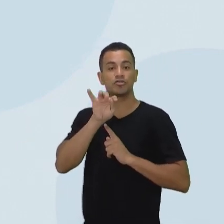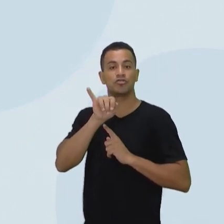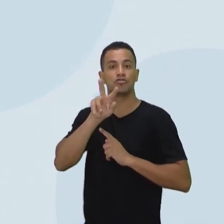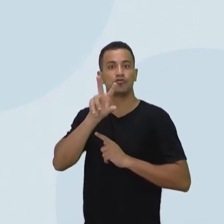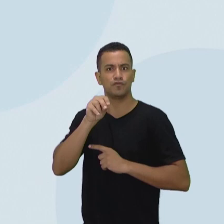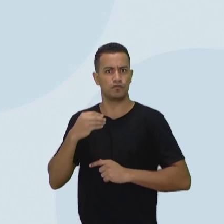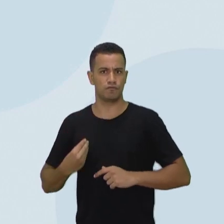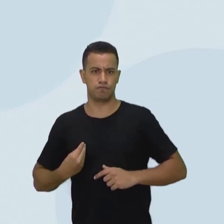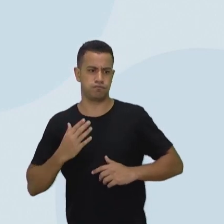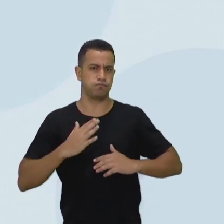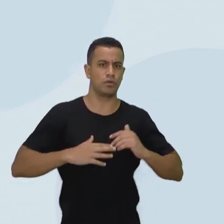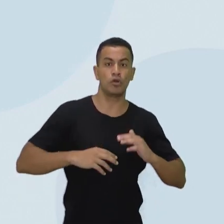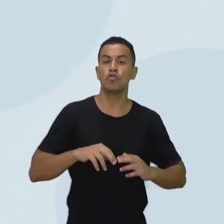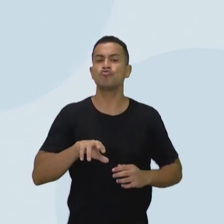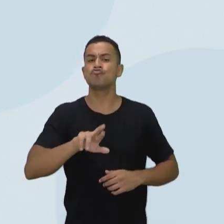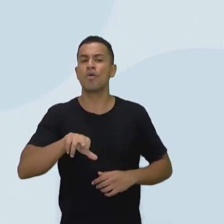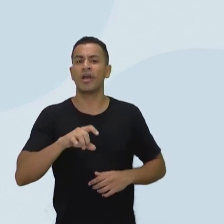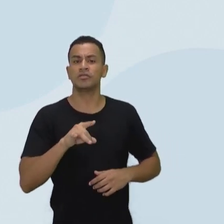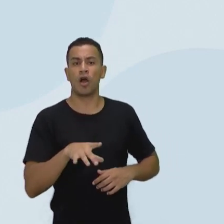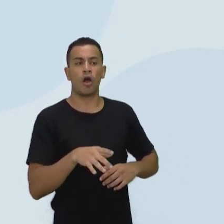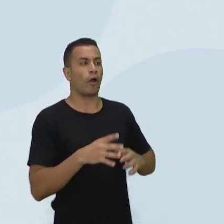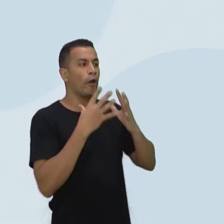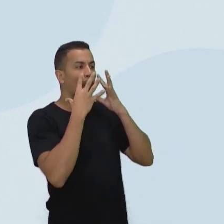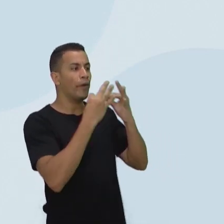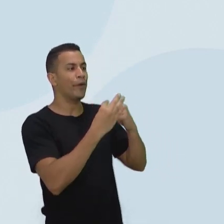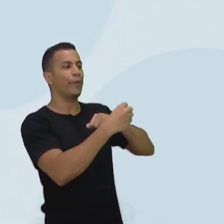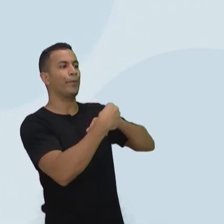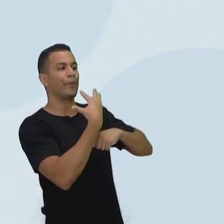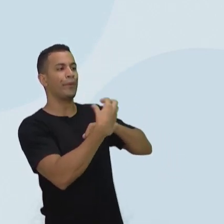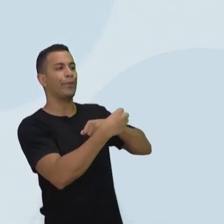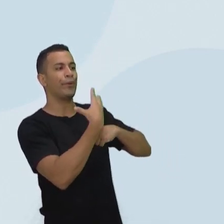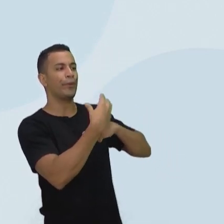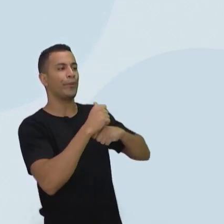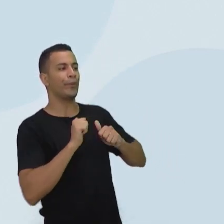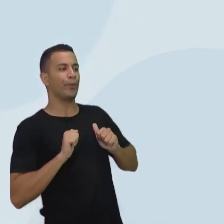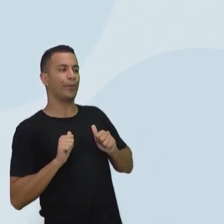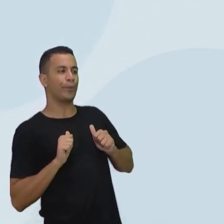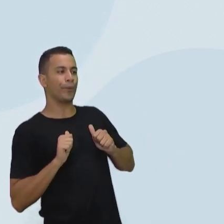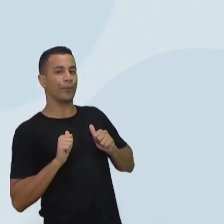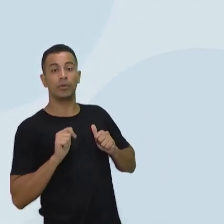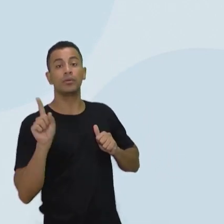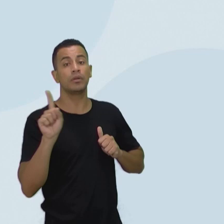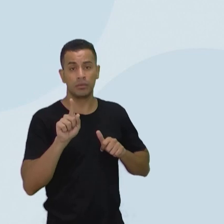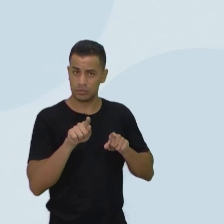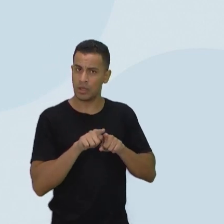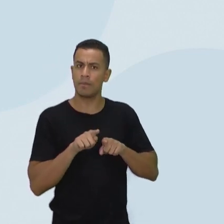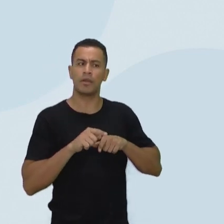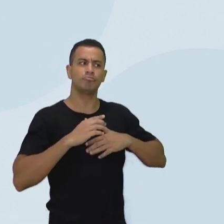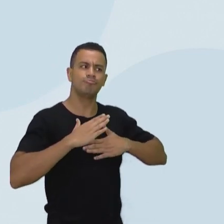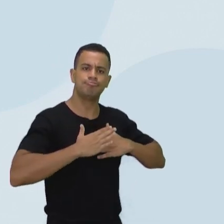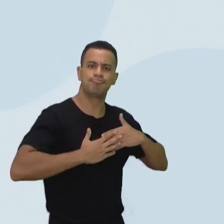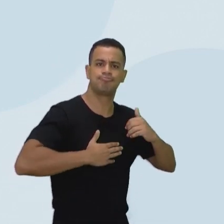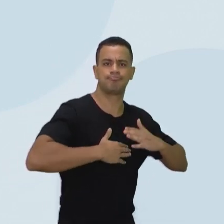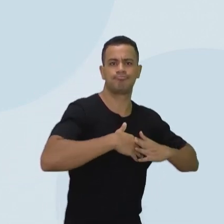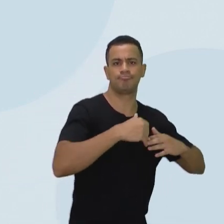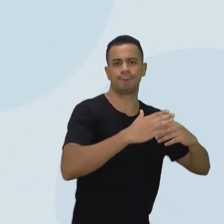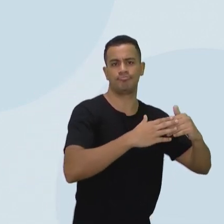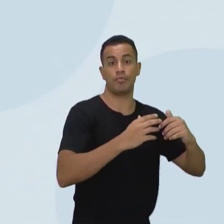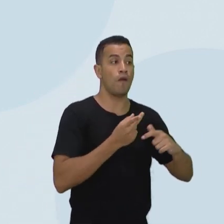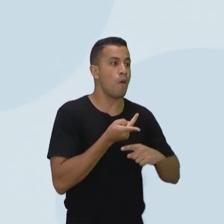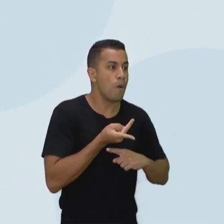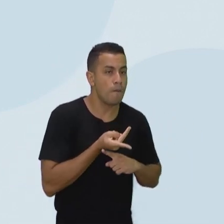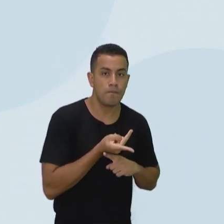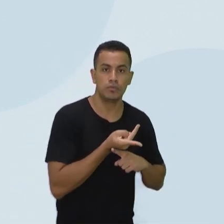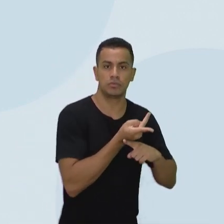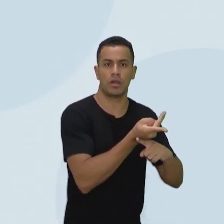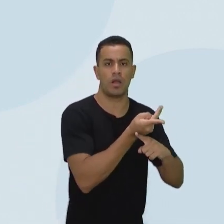informações vindas do professor, mas ele também tem esse papel ativo de buscar o conhecimento, de